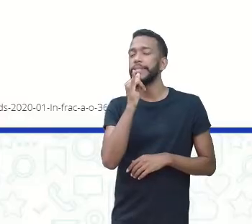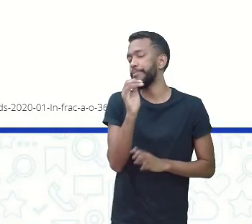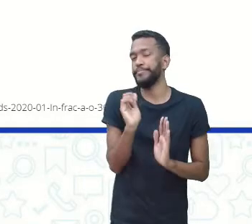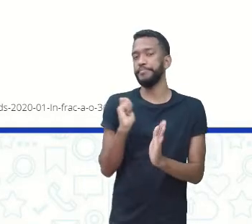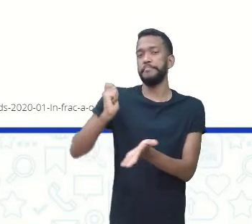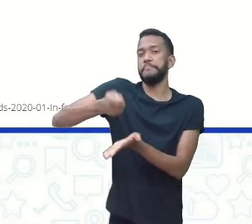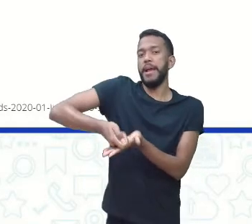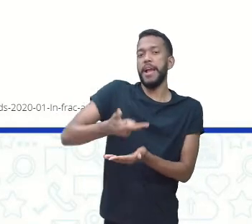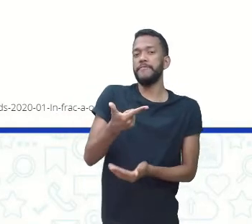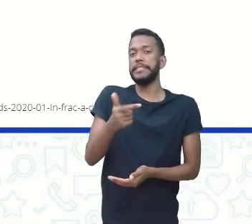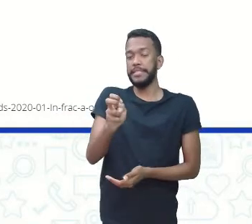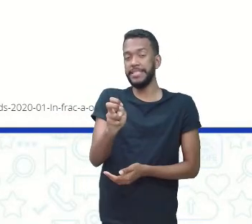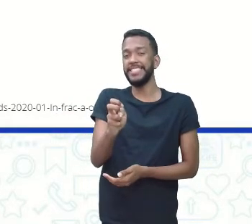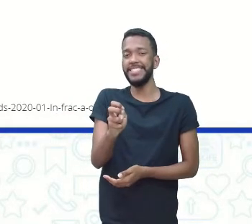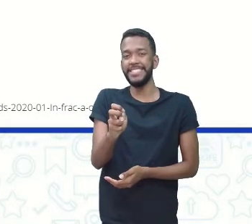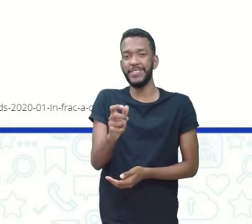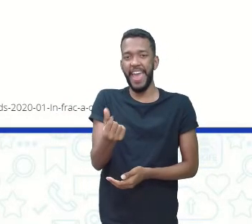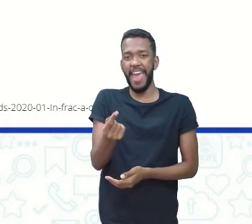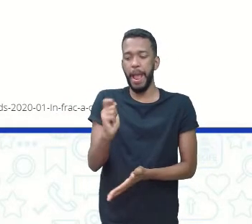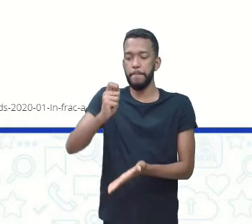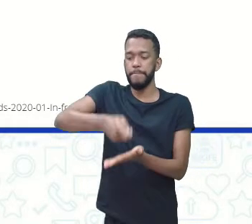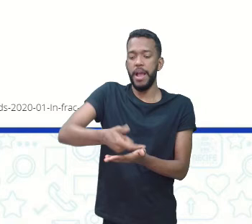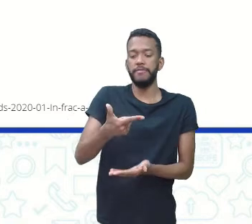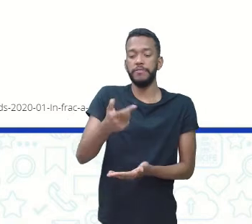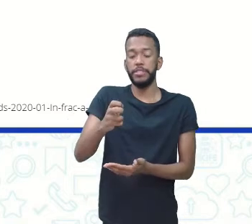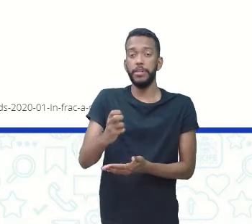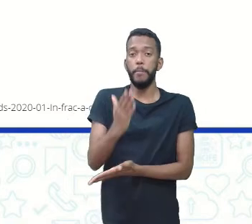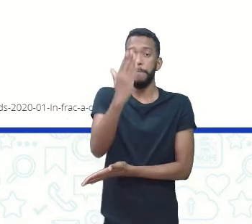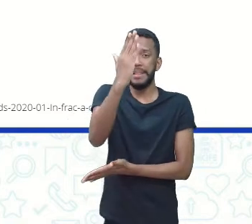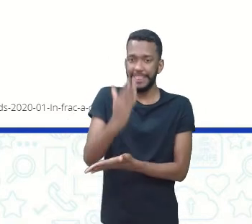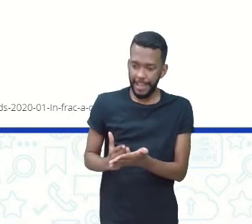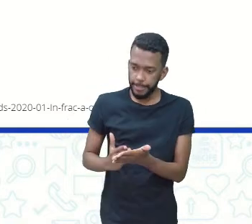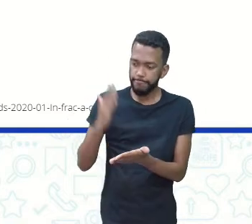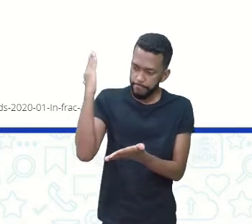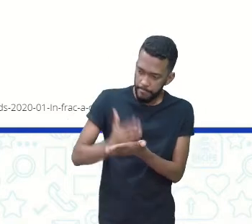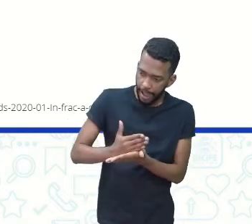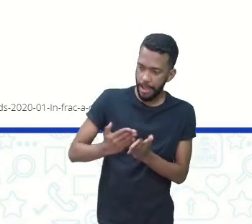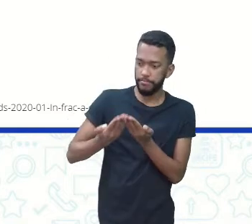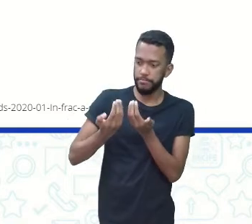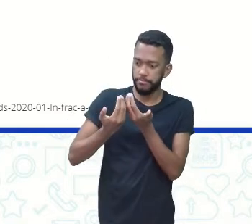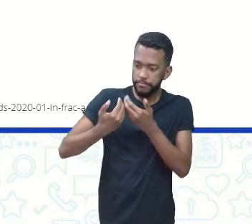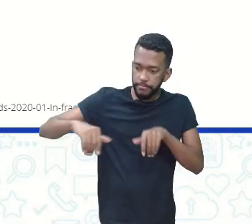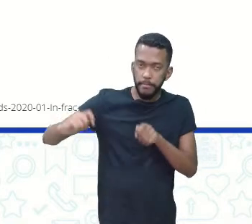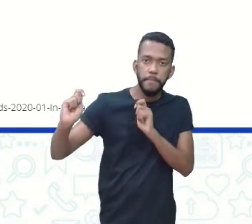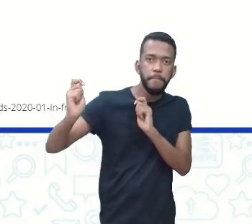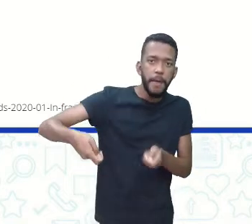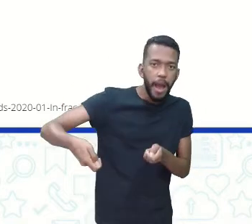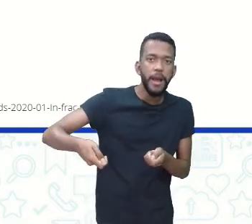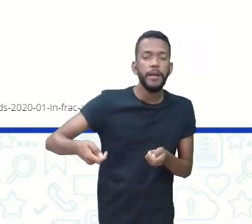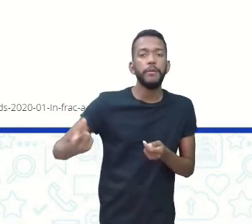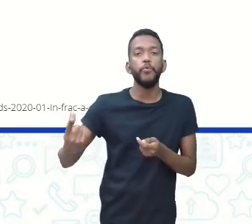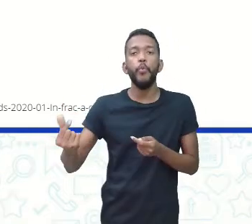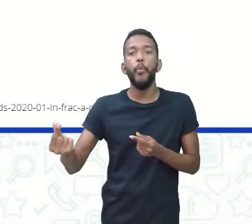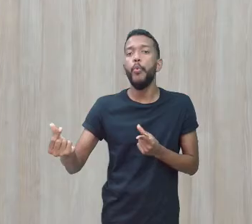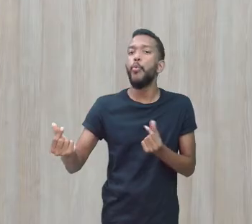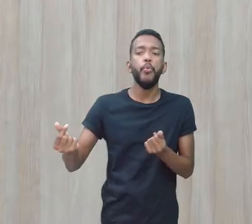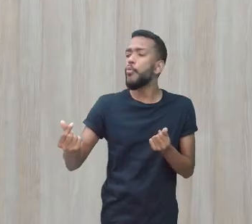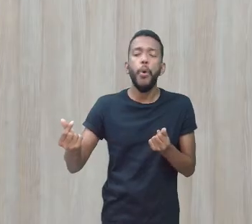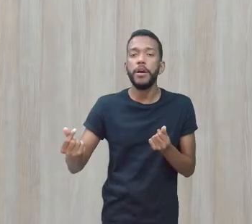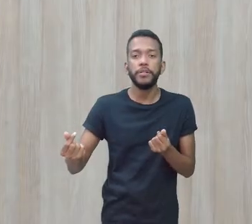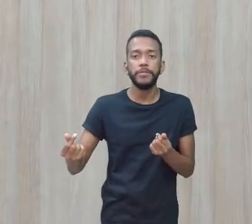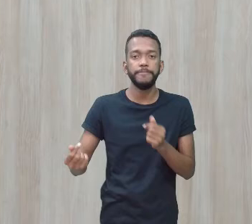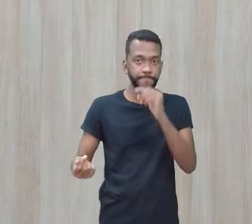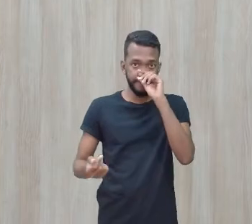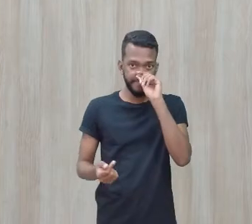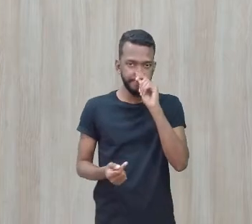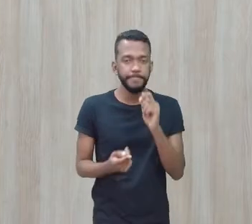custado R$25, quanto cada um pagará se rachar ao meio? Essa ideia de rachar ao meio, essa palavrinha,